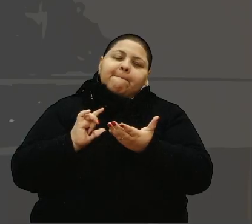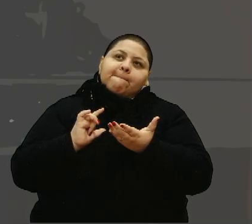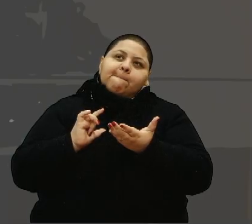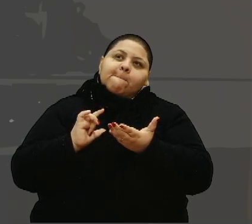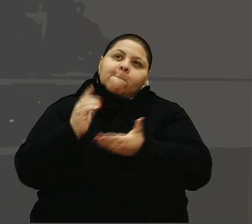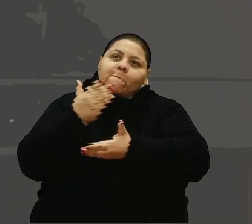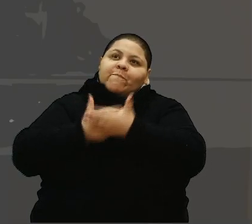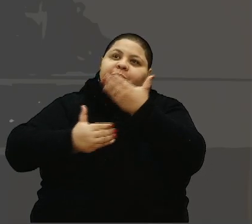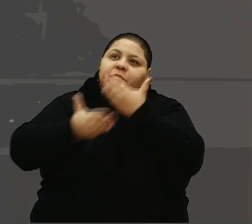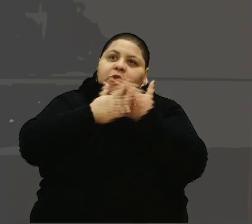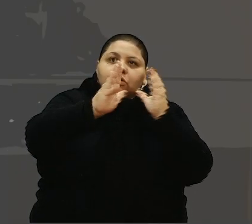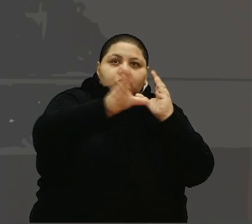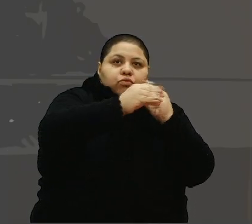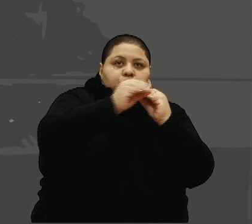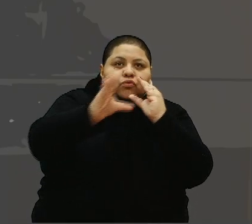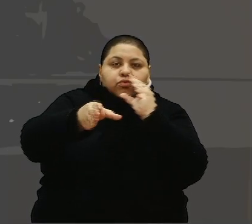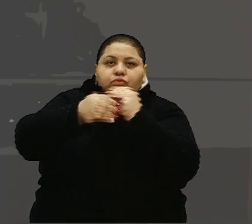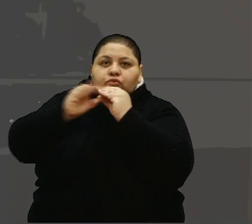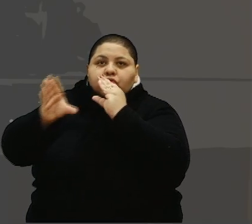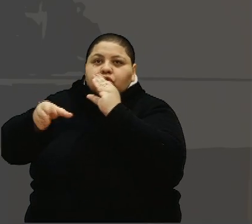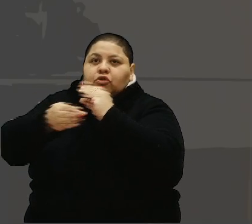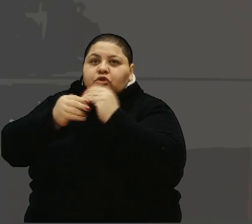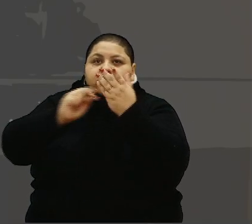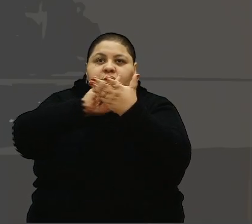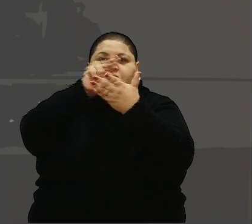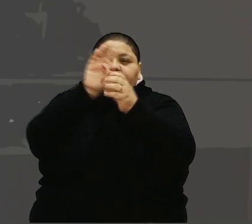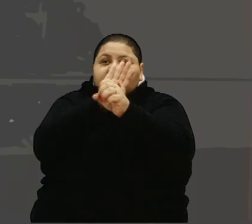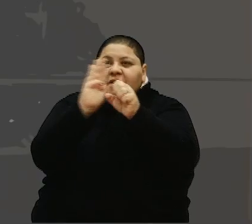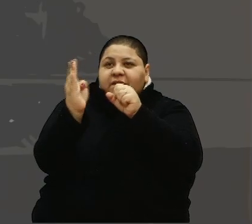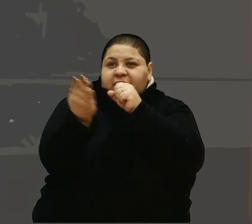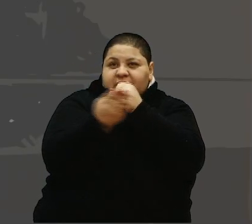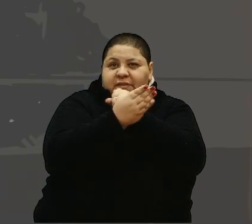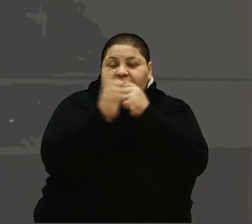todas as alimentadoras, né, que vêm dos diversos bairros,